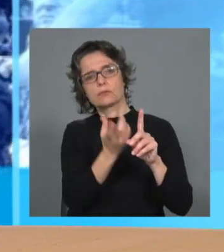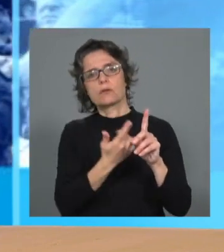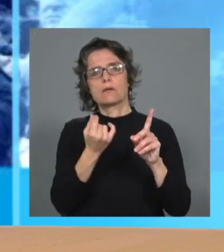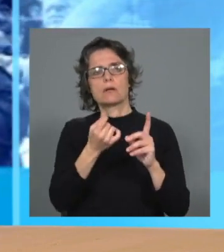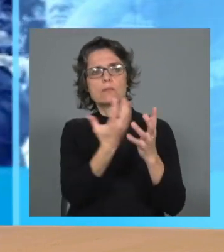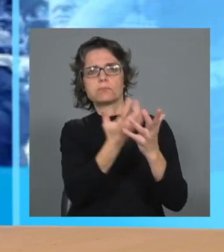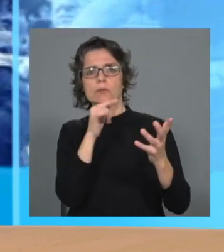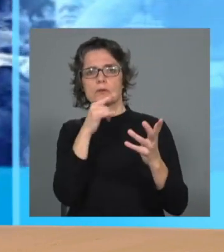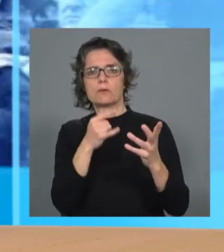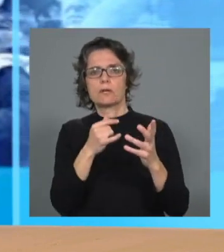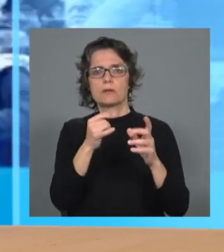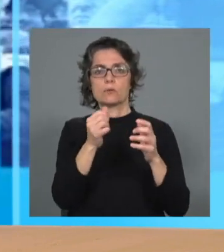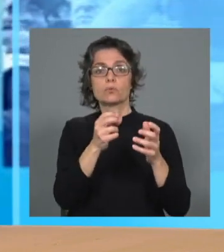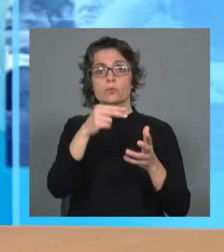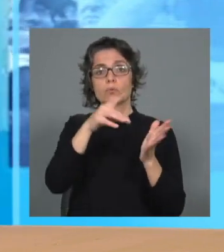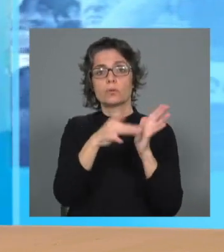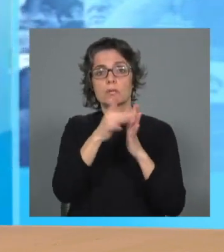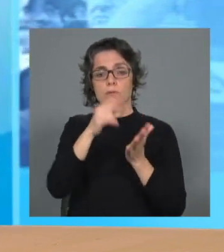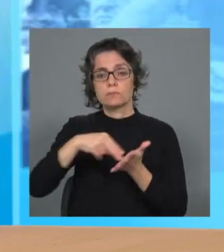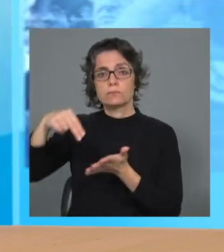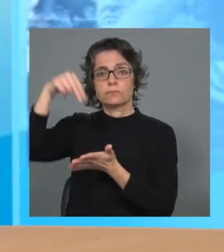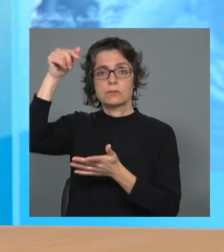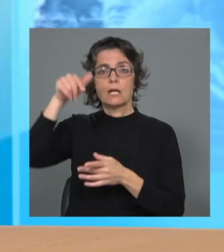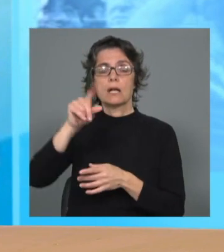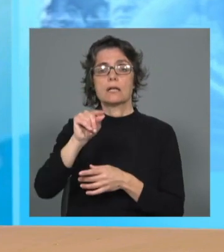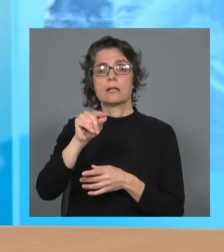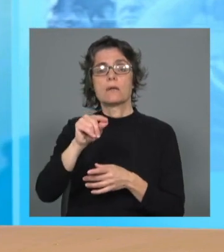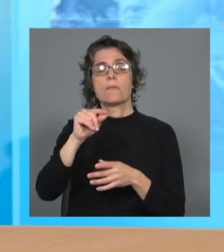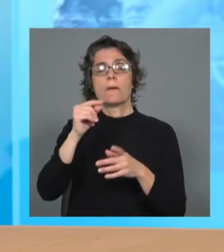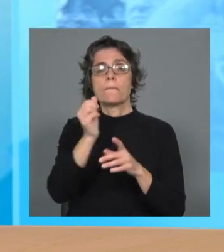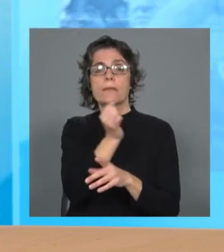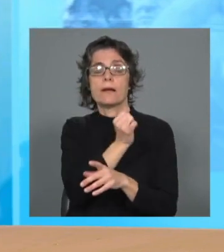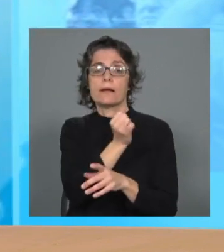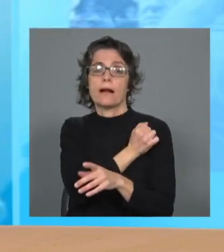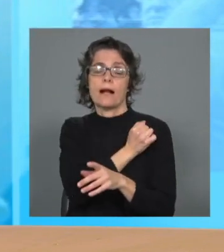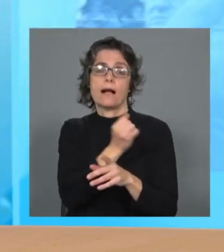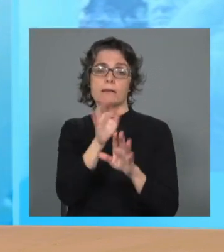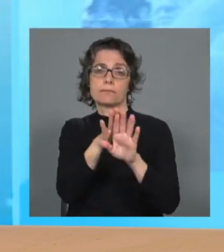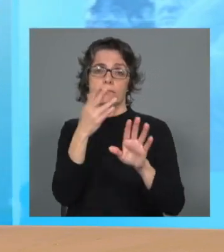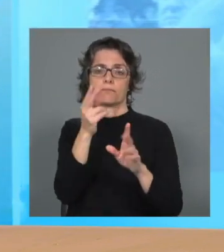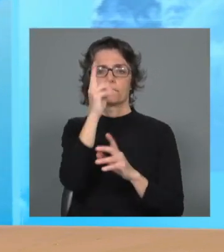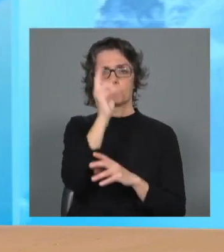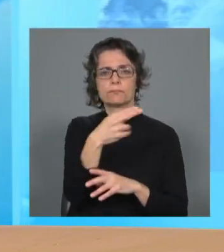ressurreição, é a bênção que se faz da casa, a oração, é a minha presença, que